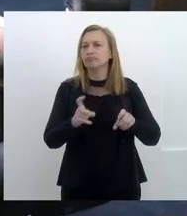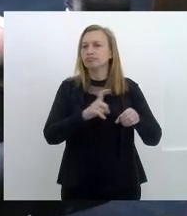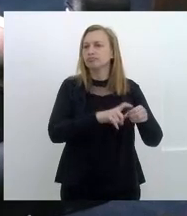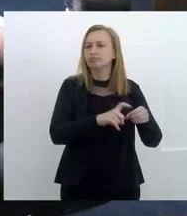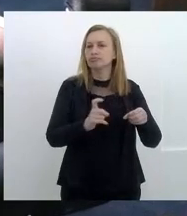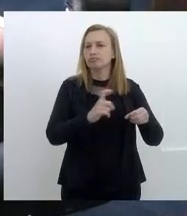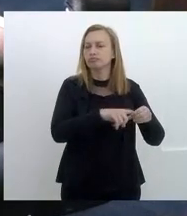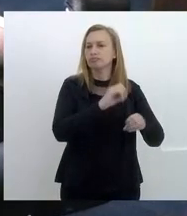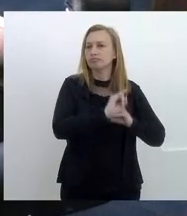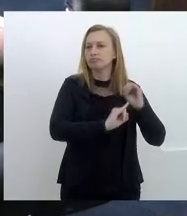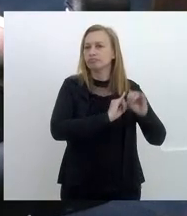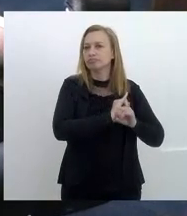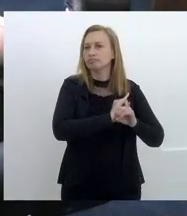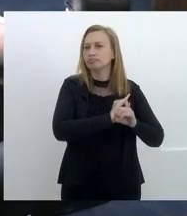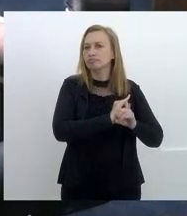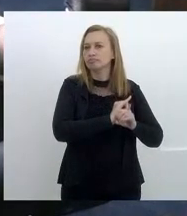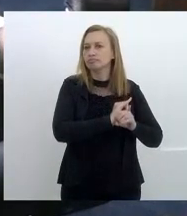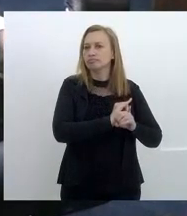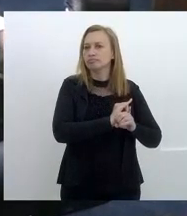voltou a